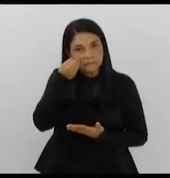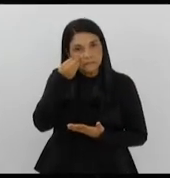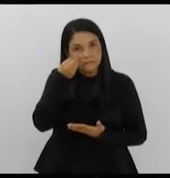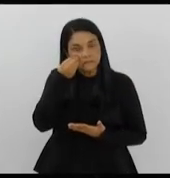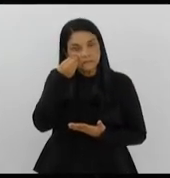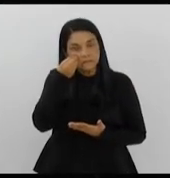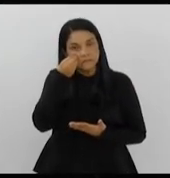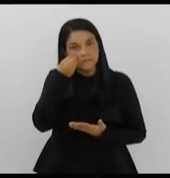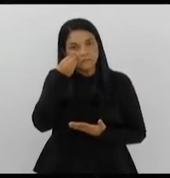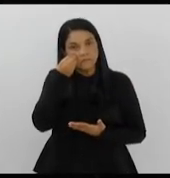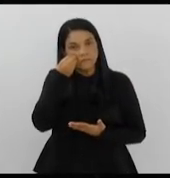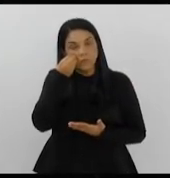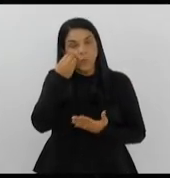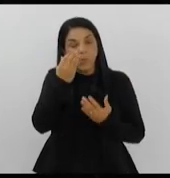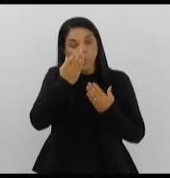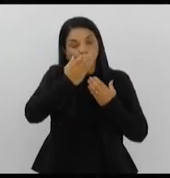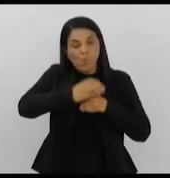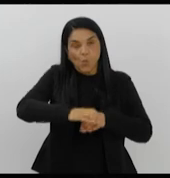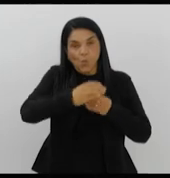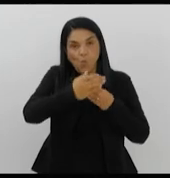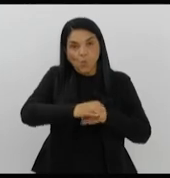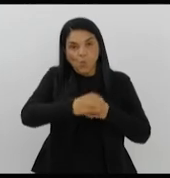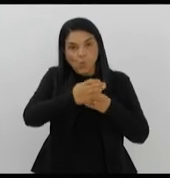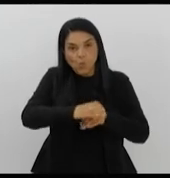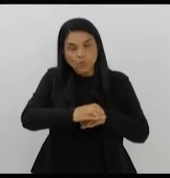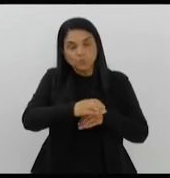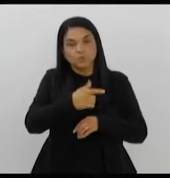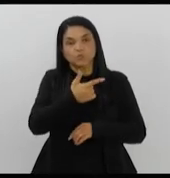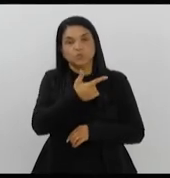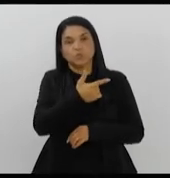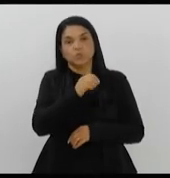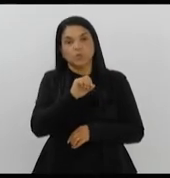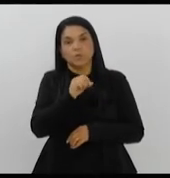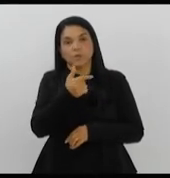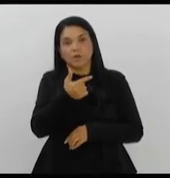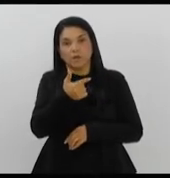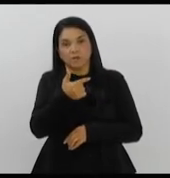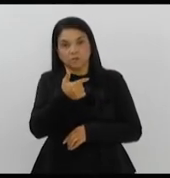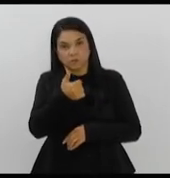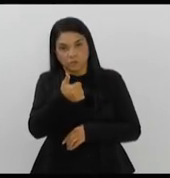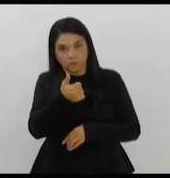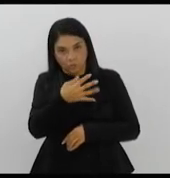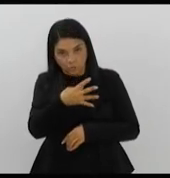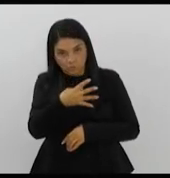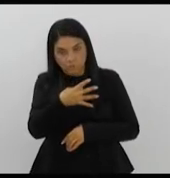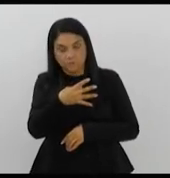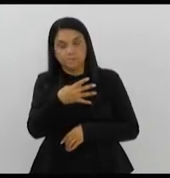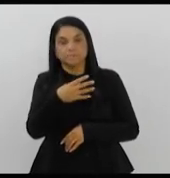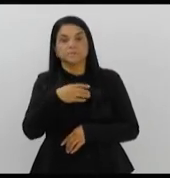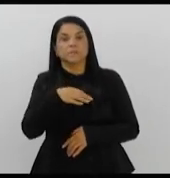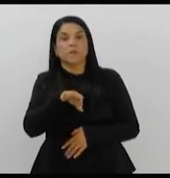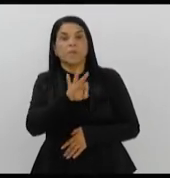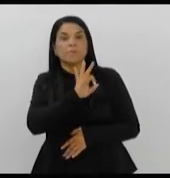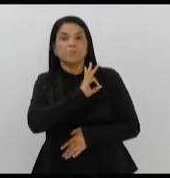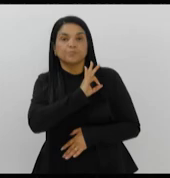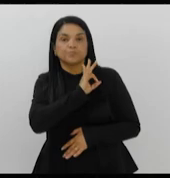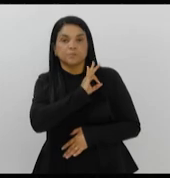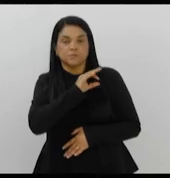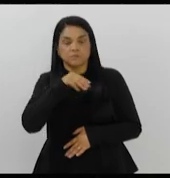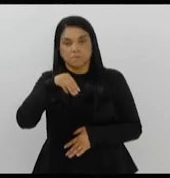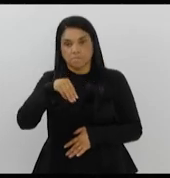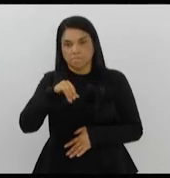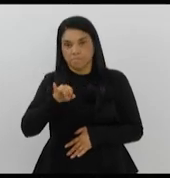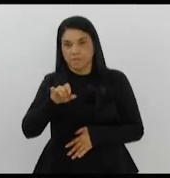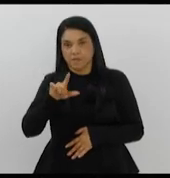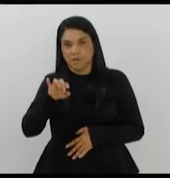a questão do concurso de 2014 da Polícia Militar, que tem mais